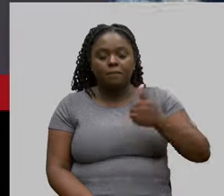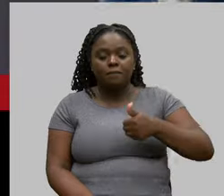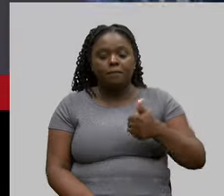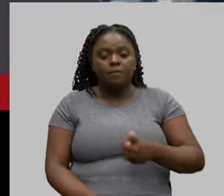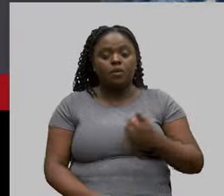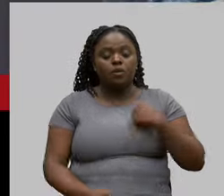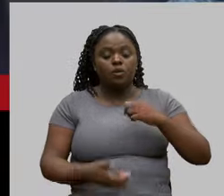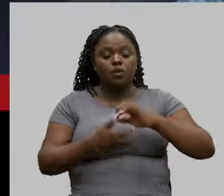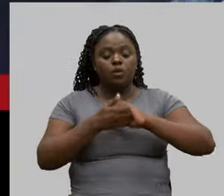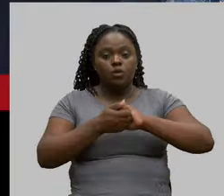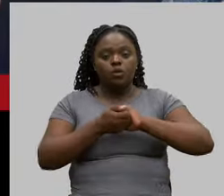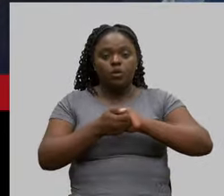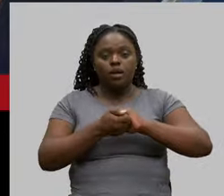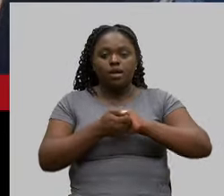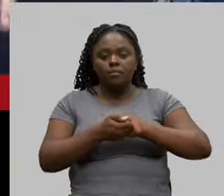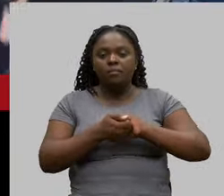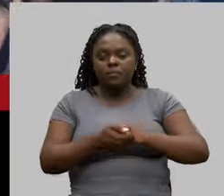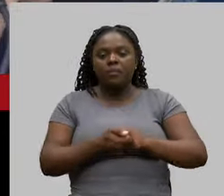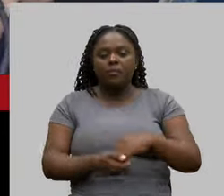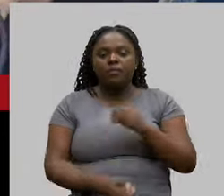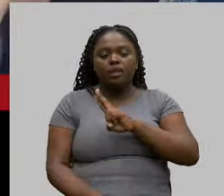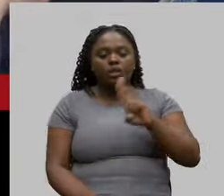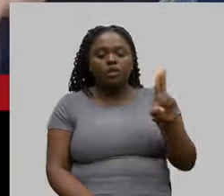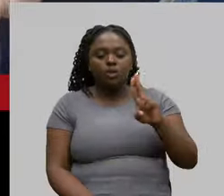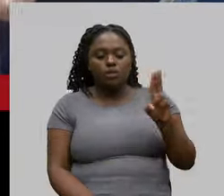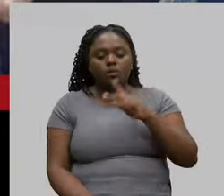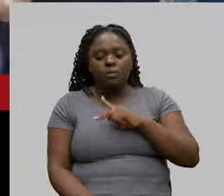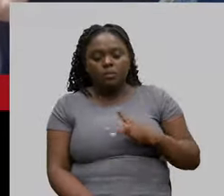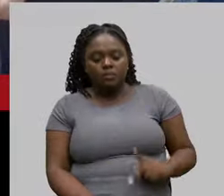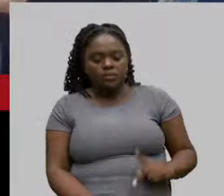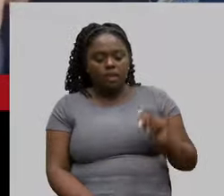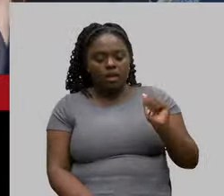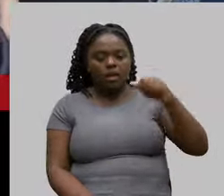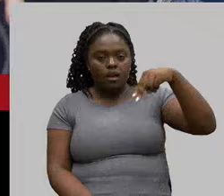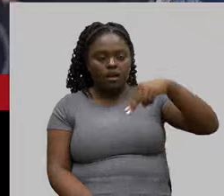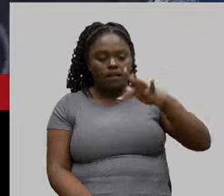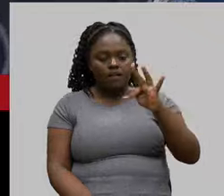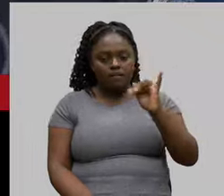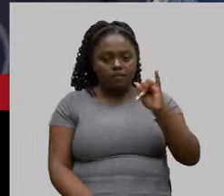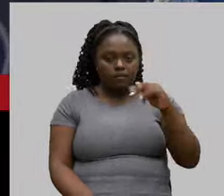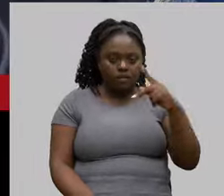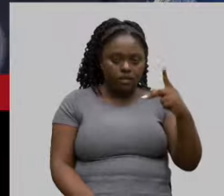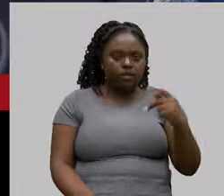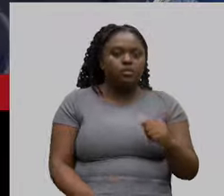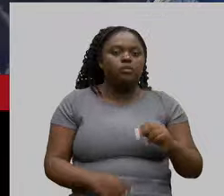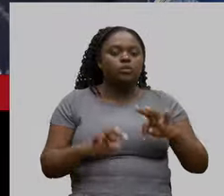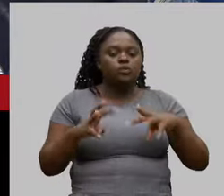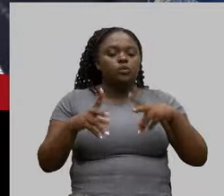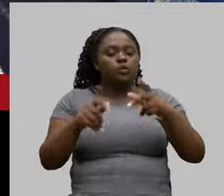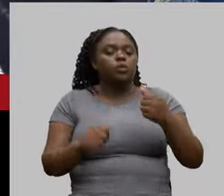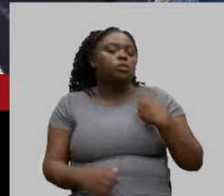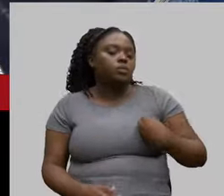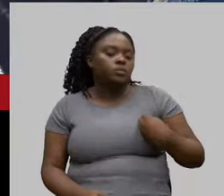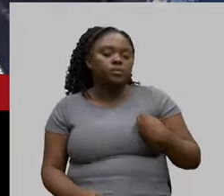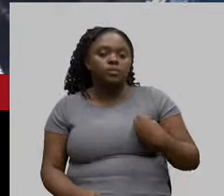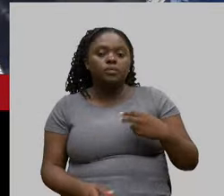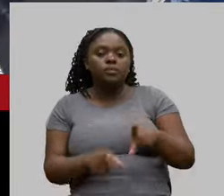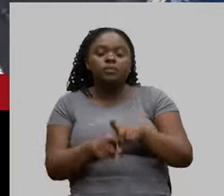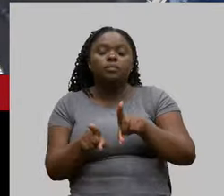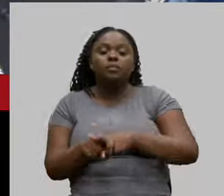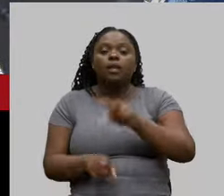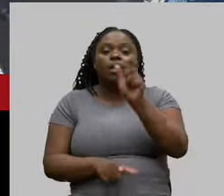anfip Wilson Romero os componentes da mesa o público presente e os